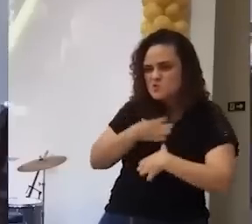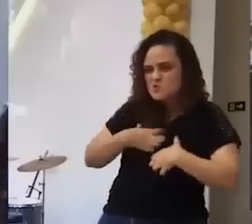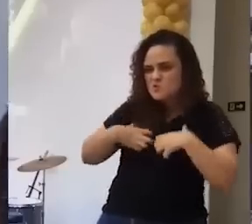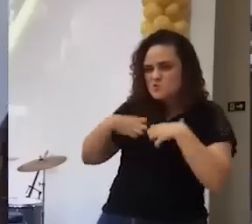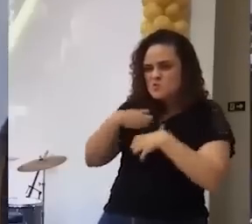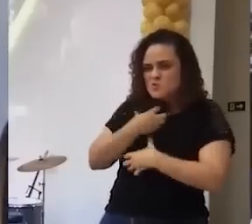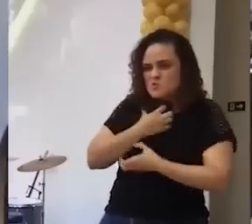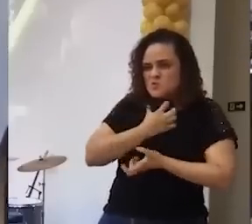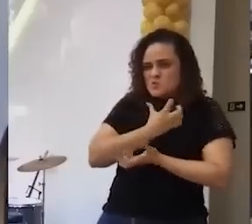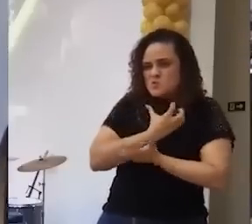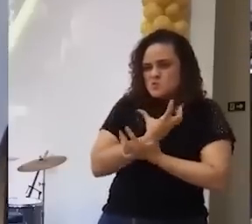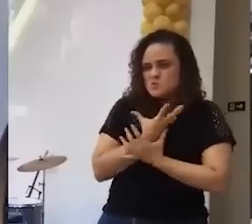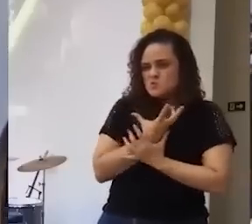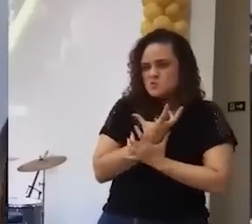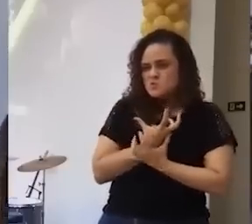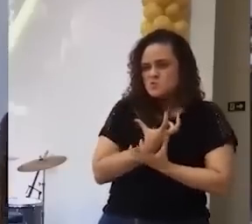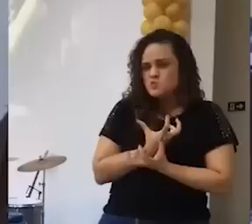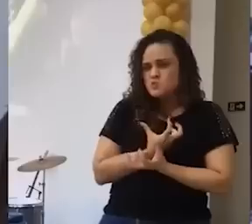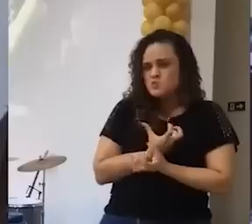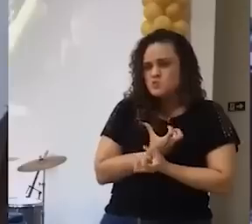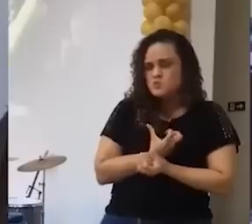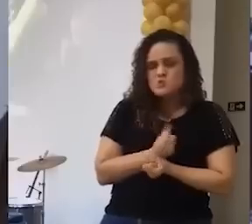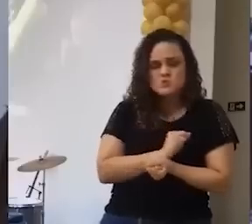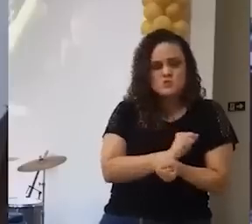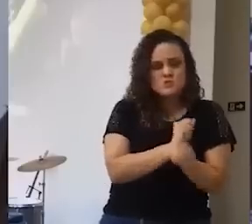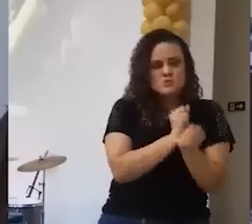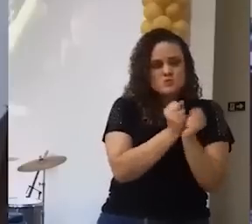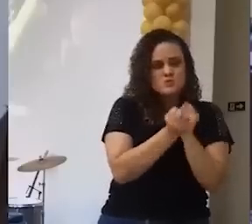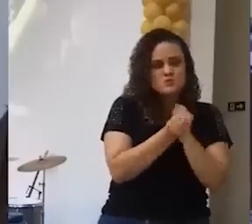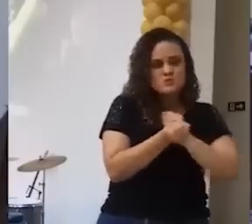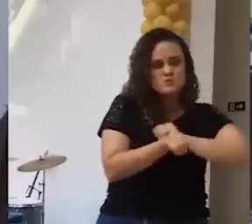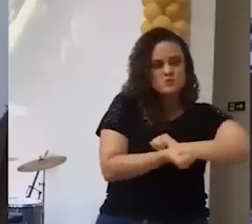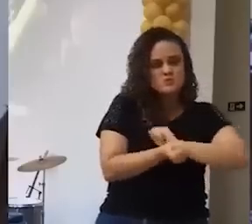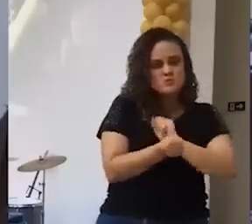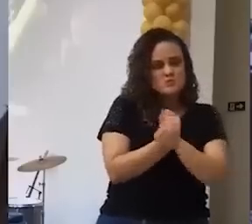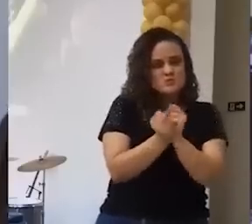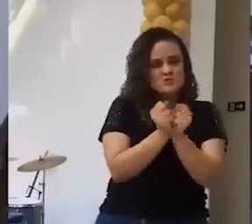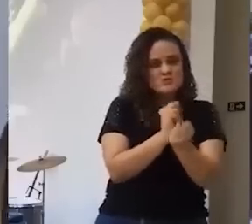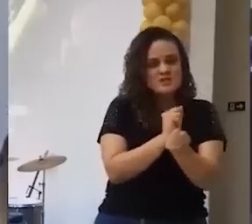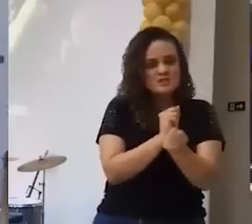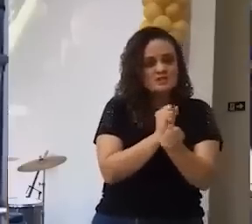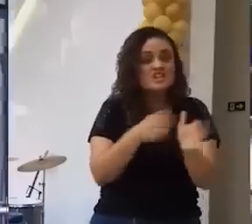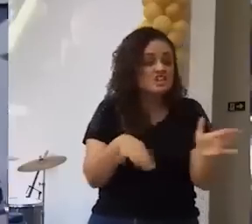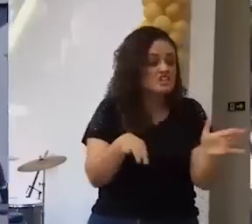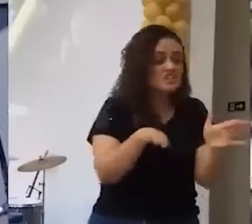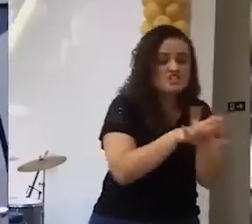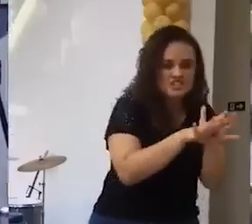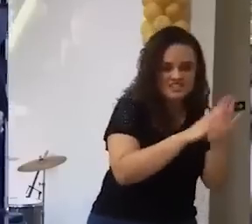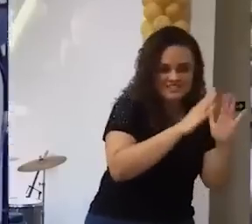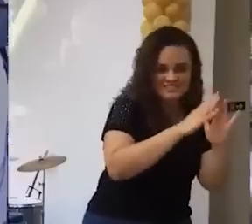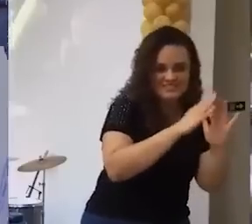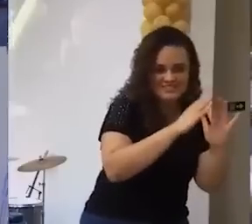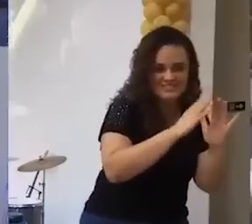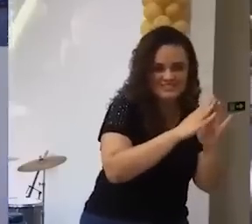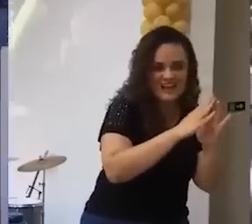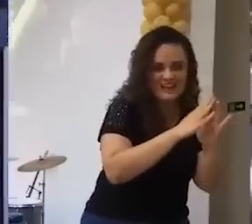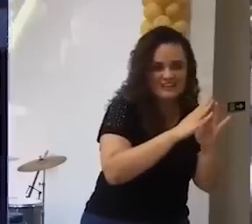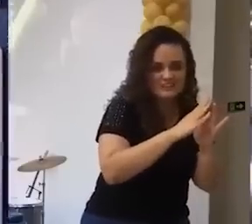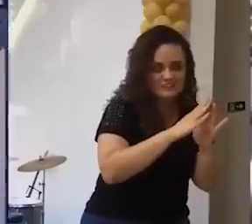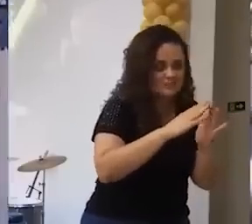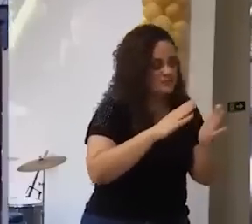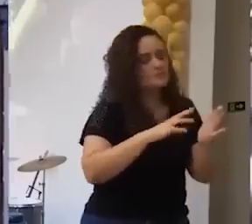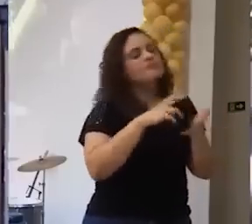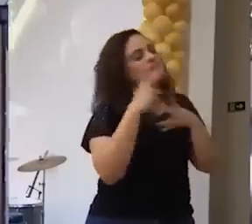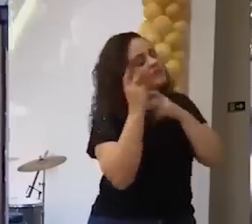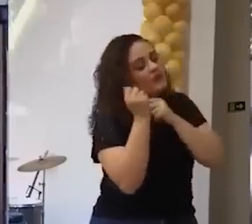cabresto, prisioneiro. Você chega em casa cansado para tirar uma soneca, essa pessoa se deita do seu lado e vira o